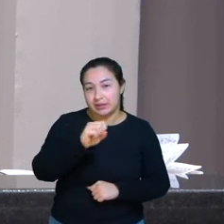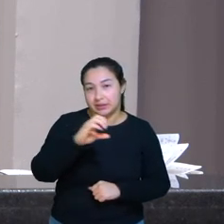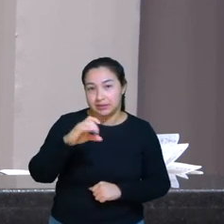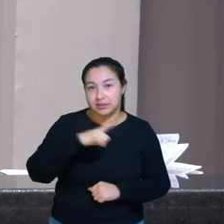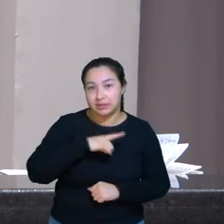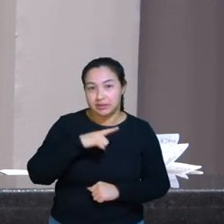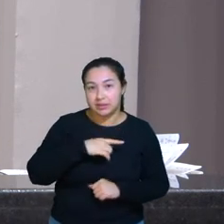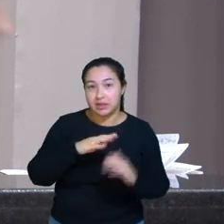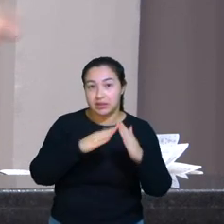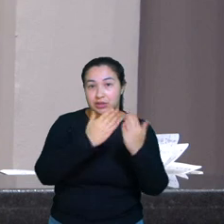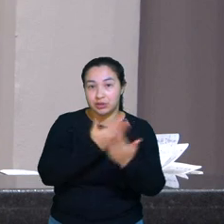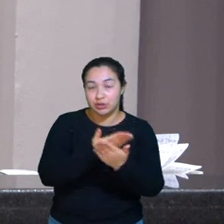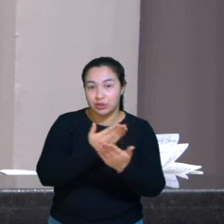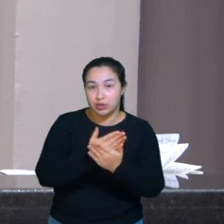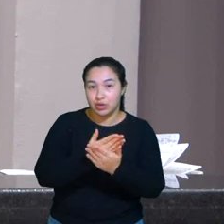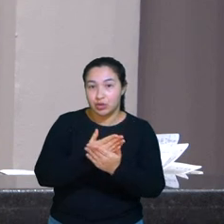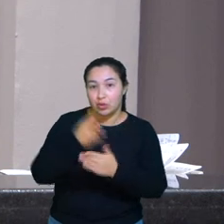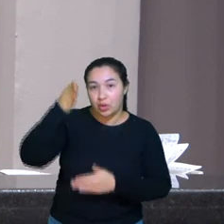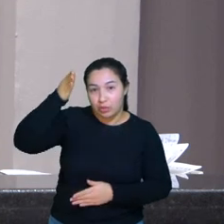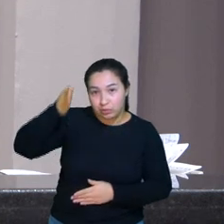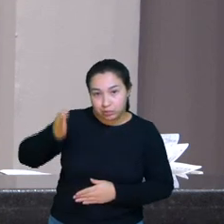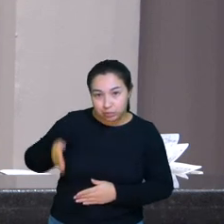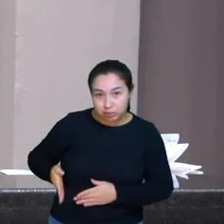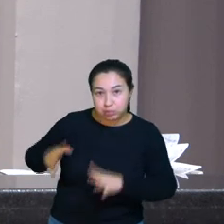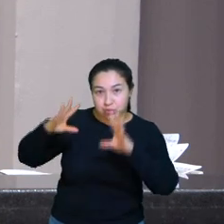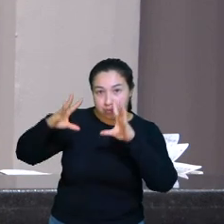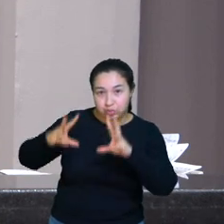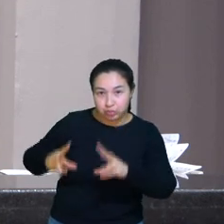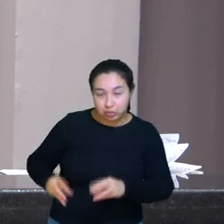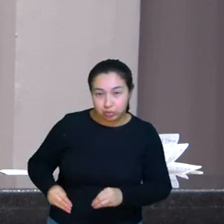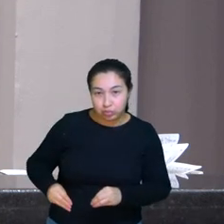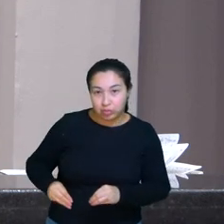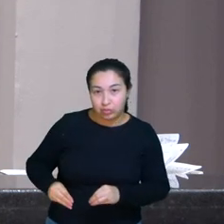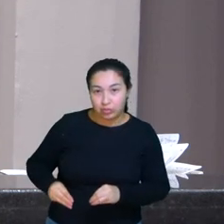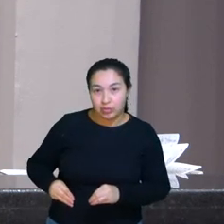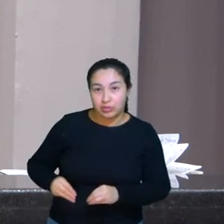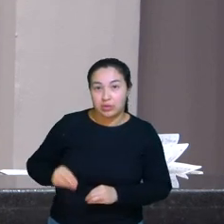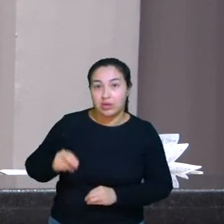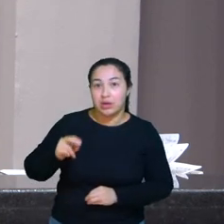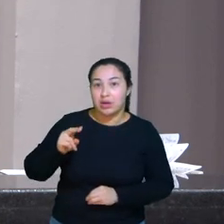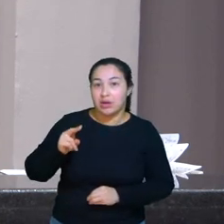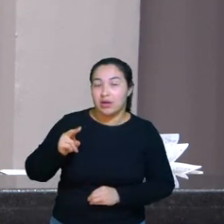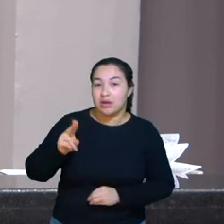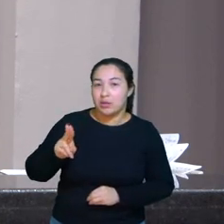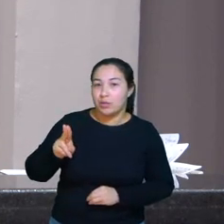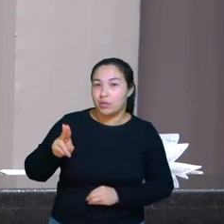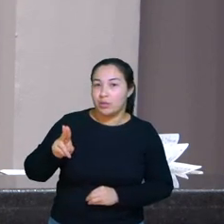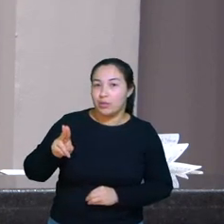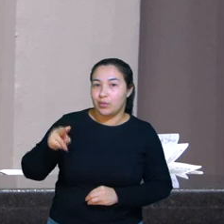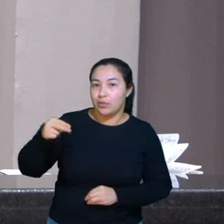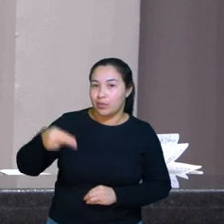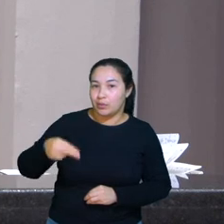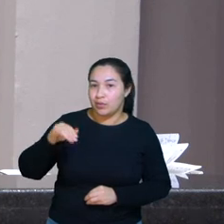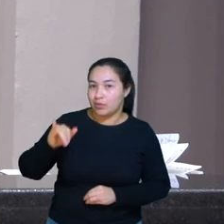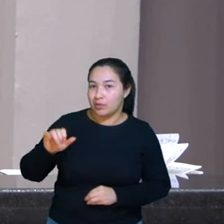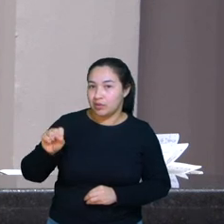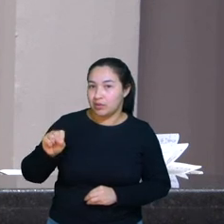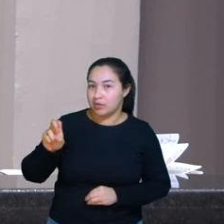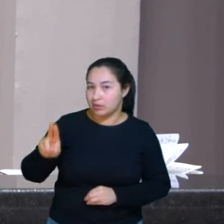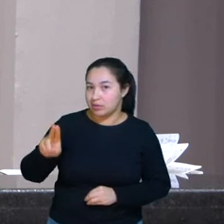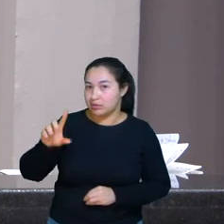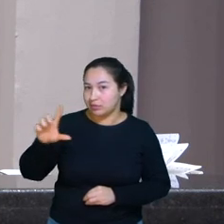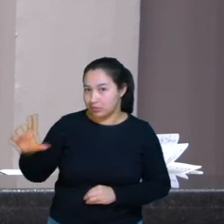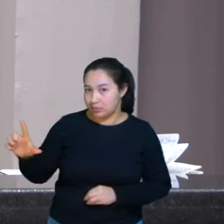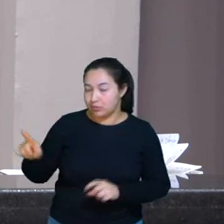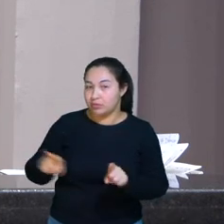de tempo integral a parceria da Universidade Federal da Fronteira Sul nós temos no eh compromisso Nacional